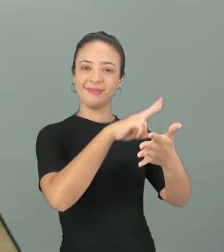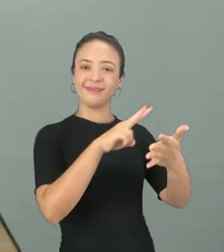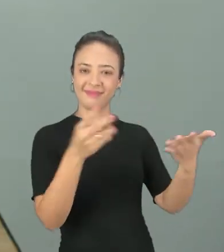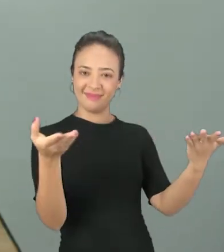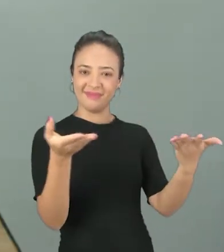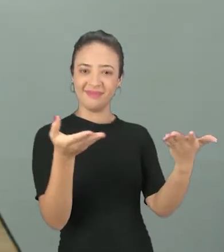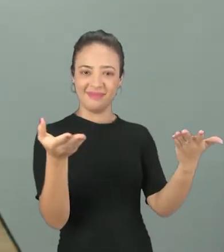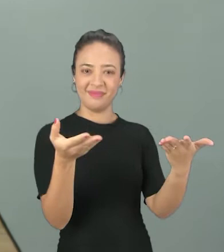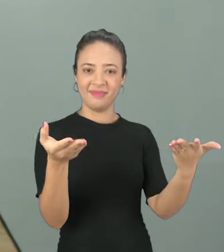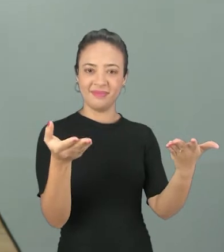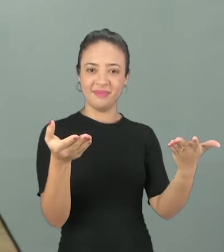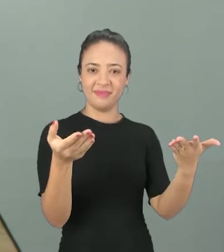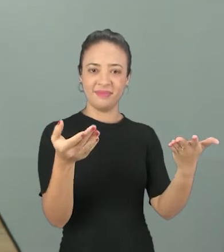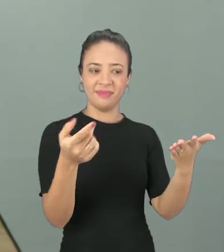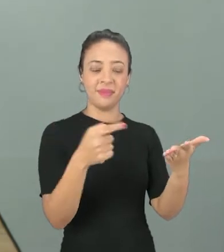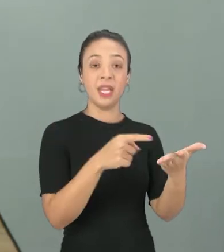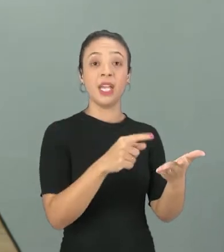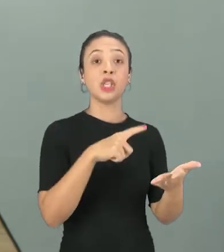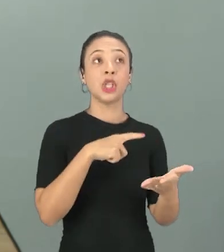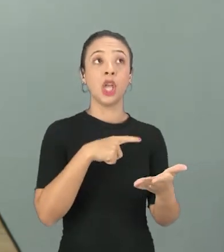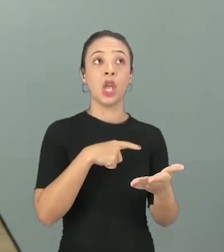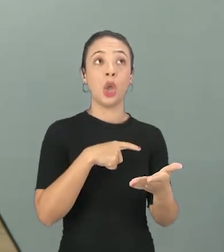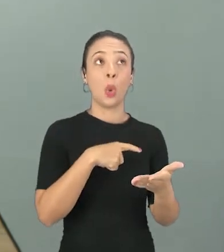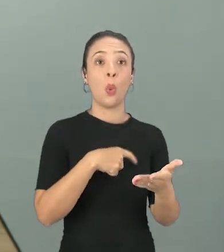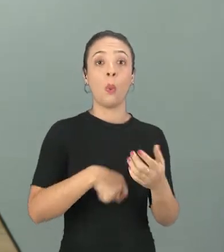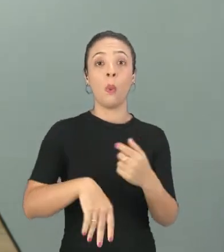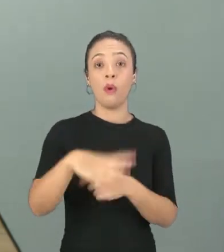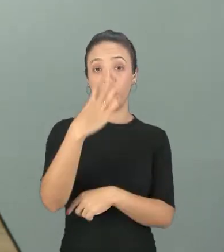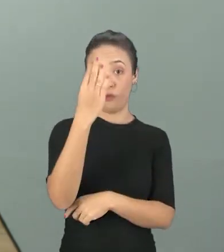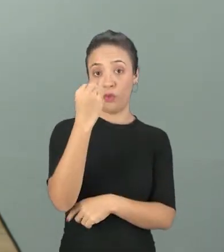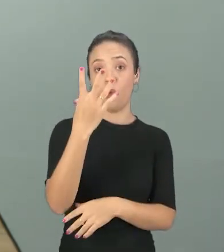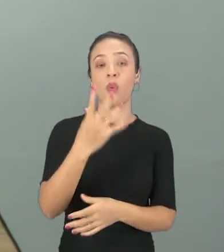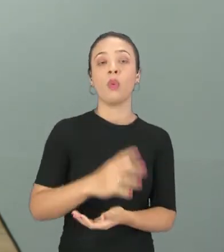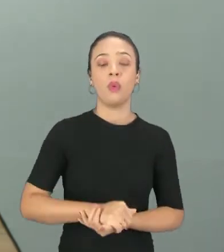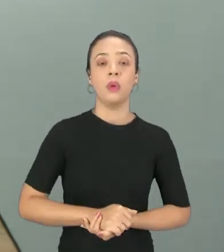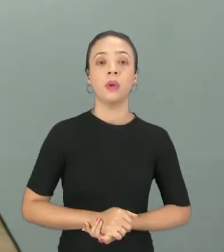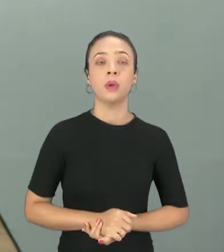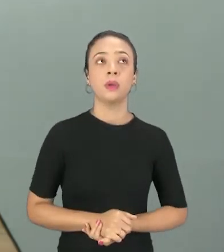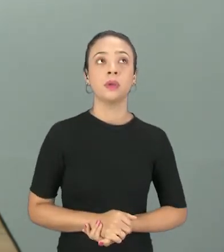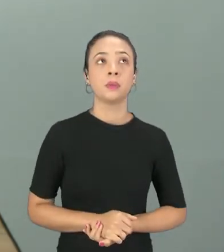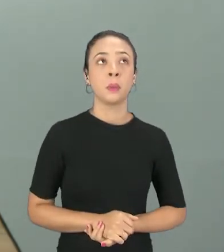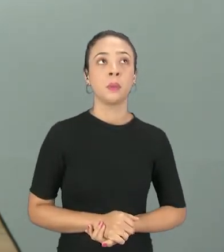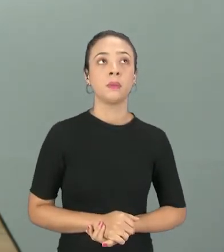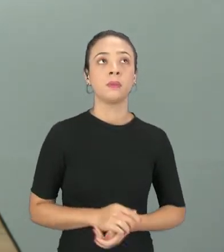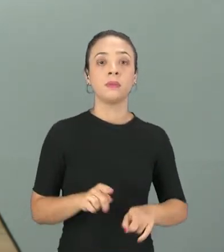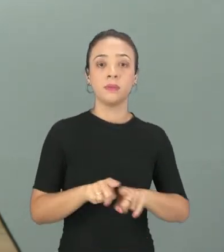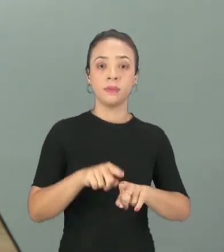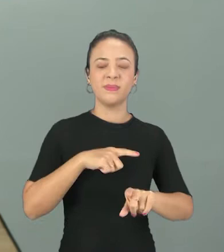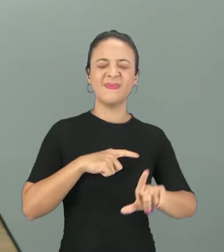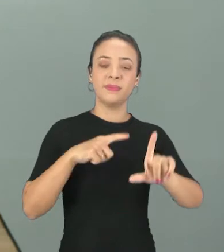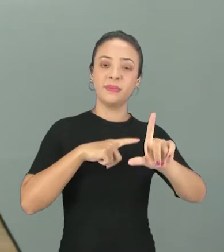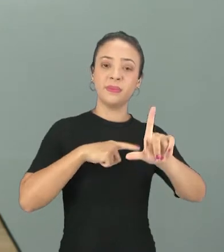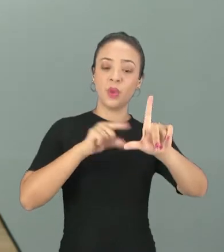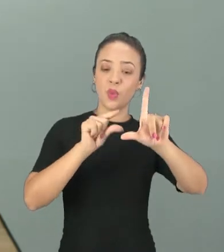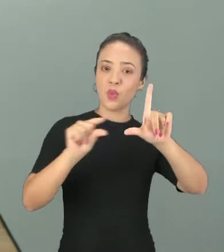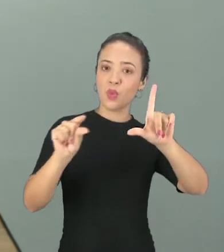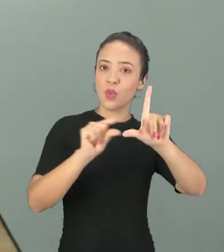aqui essa foto, né? E essa legenda